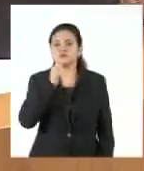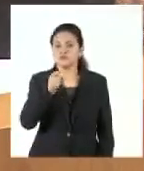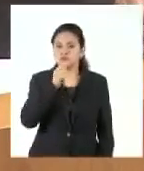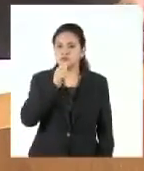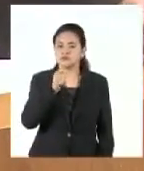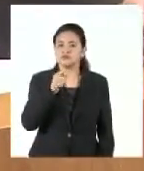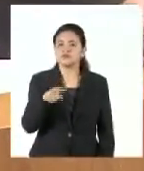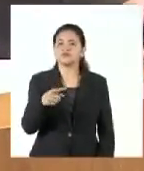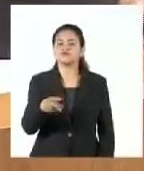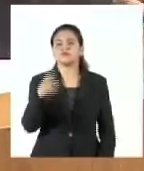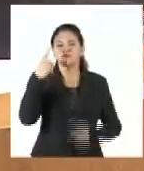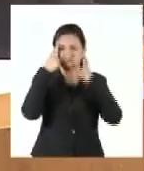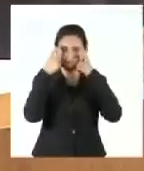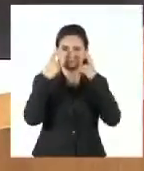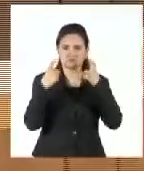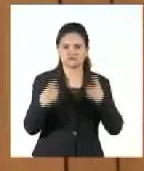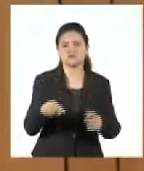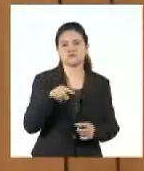do Mearim.